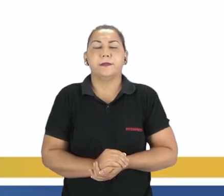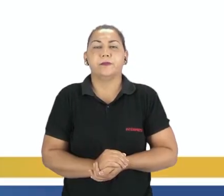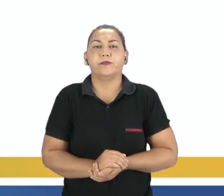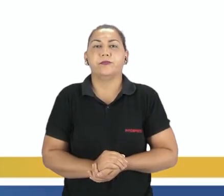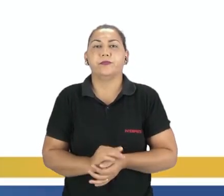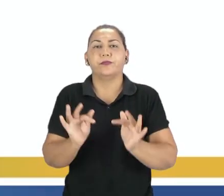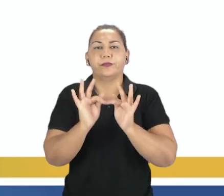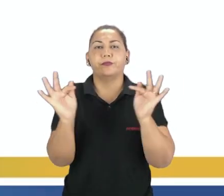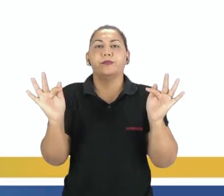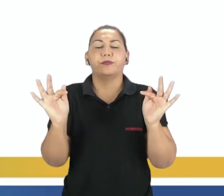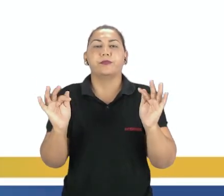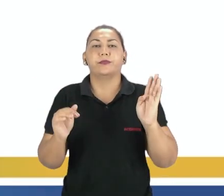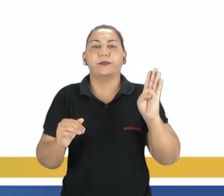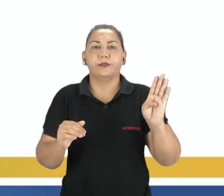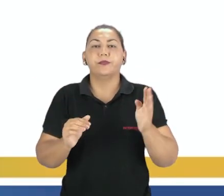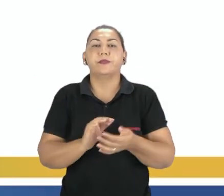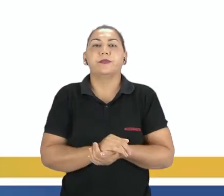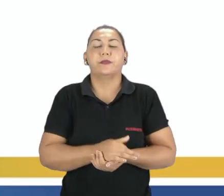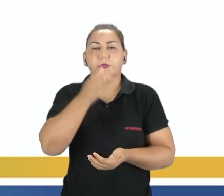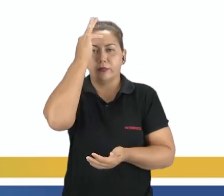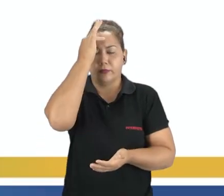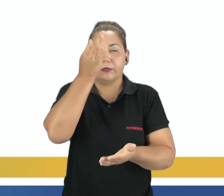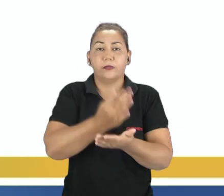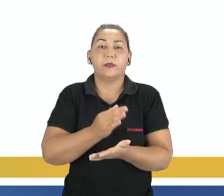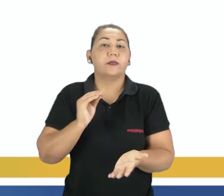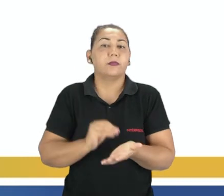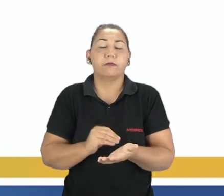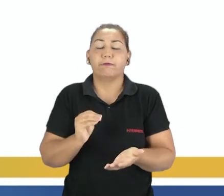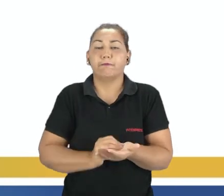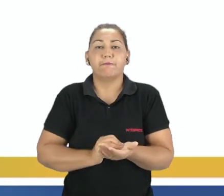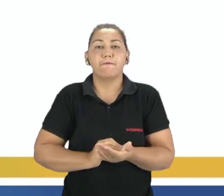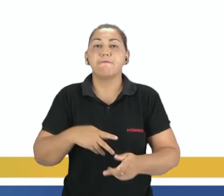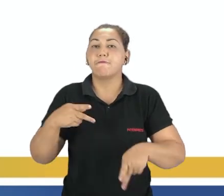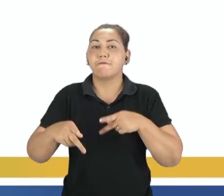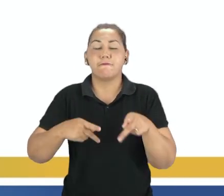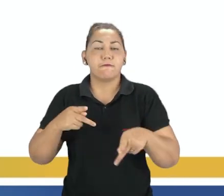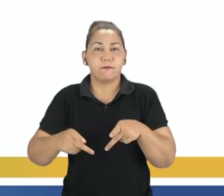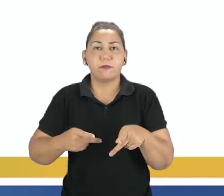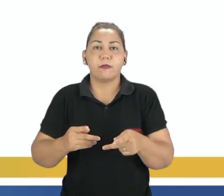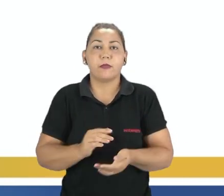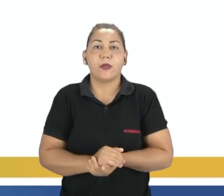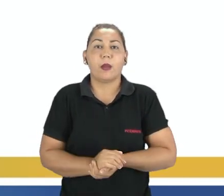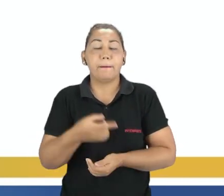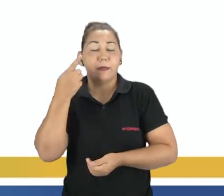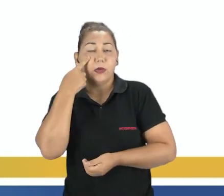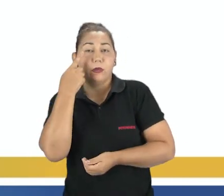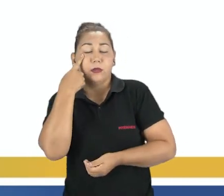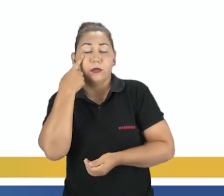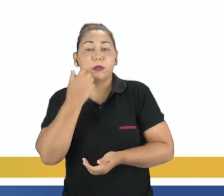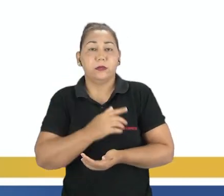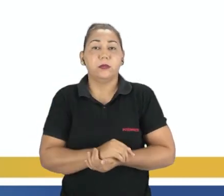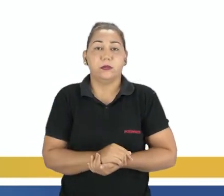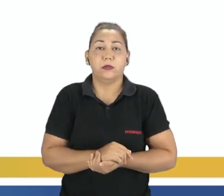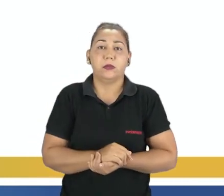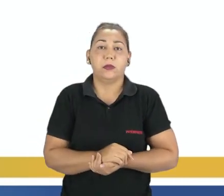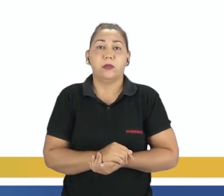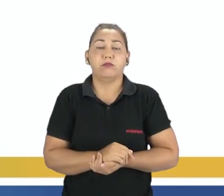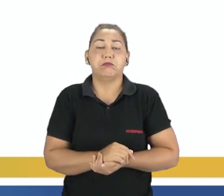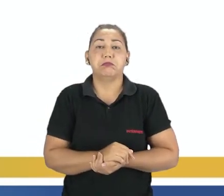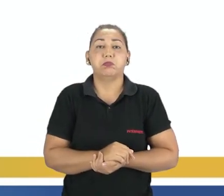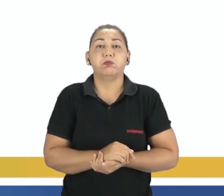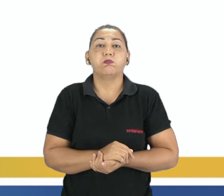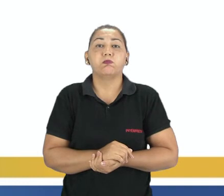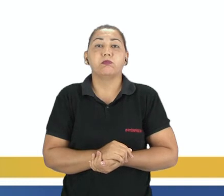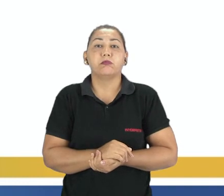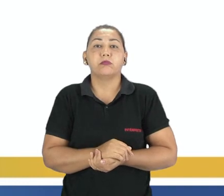Próxima frase. A fé não falta a esse povo. Vamos verificar agora que ao invés de você alternar,